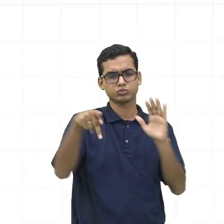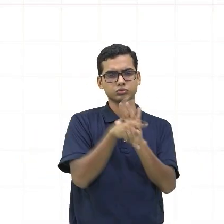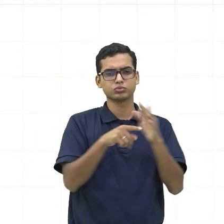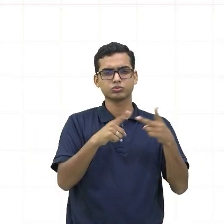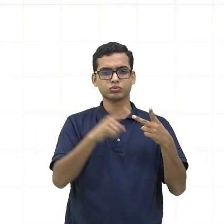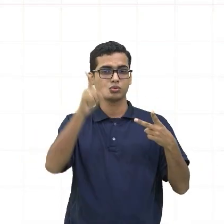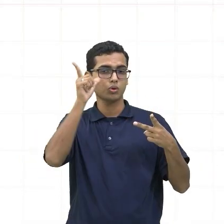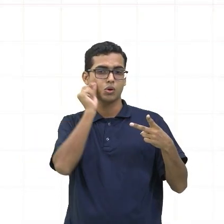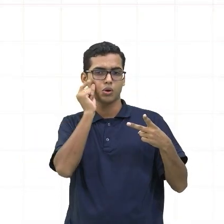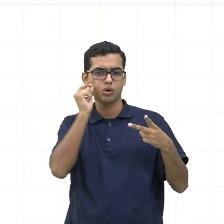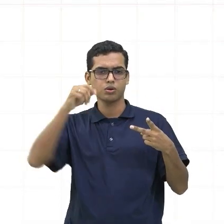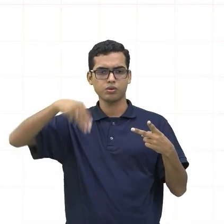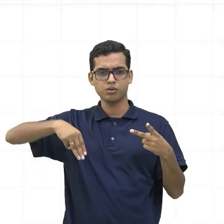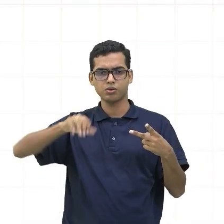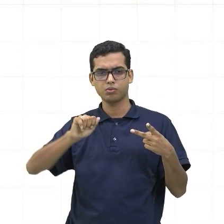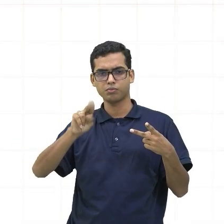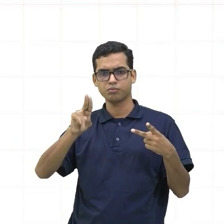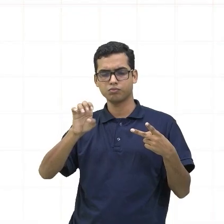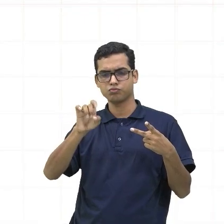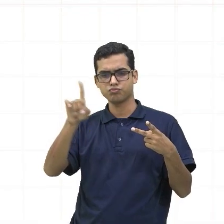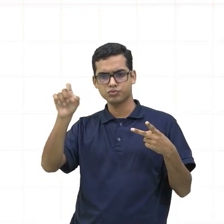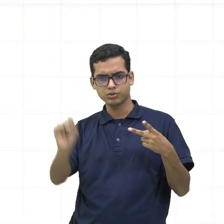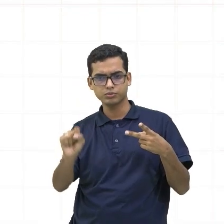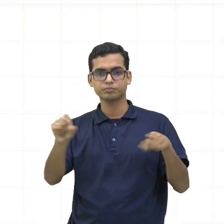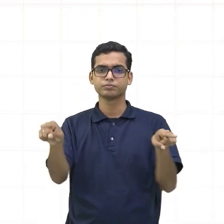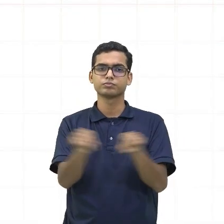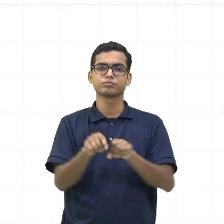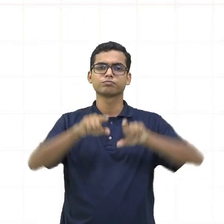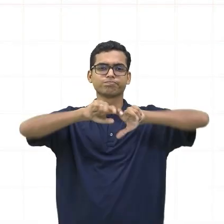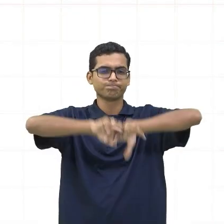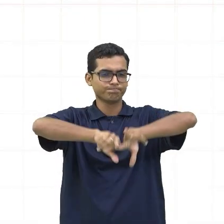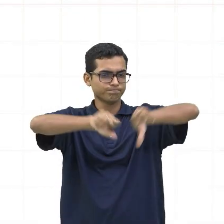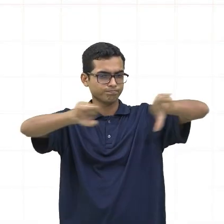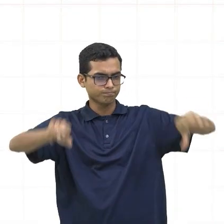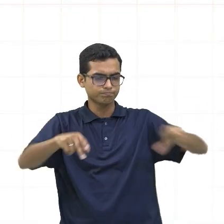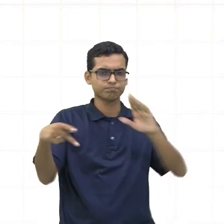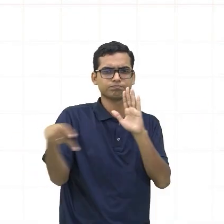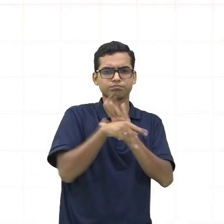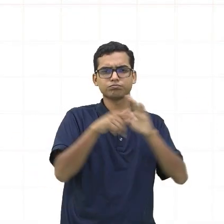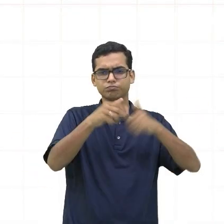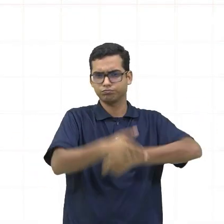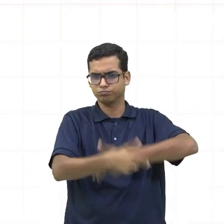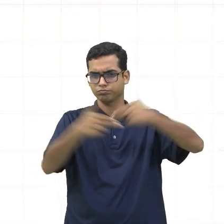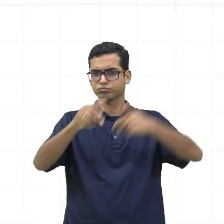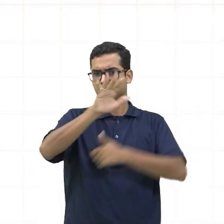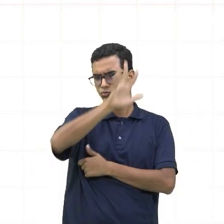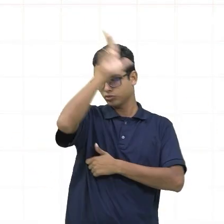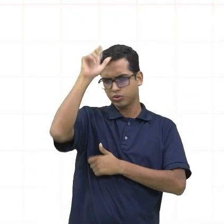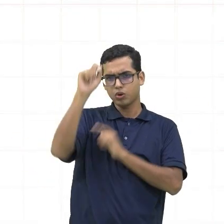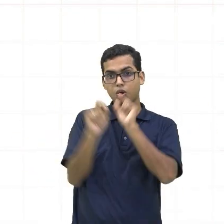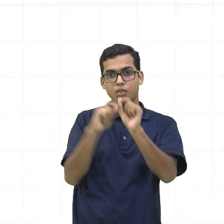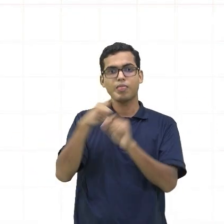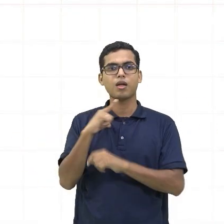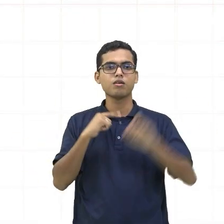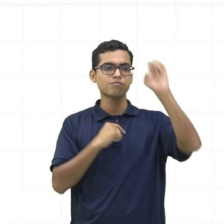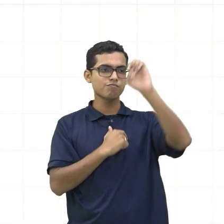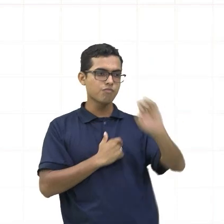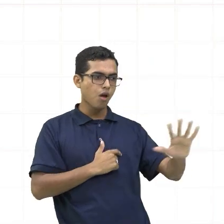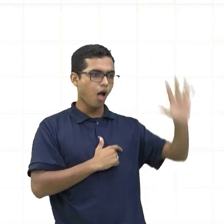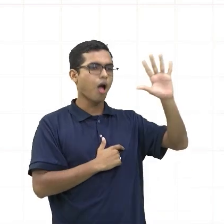Maués. Também a diversidade étnica do Amazonas, ela conta aí com a participação, né, dos